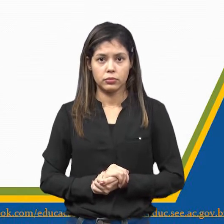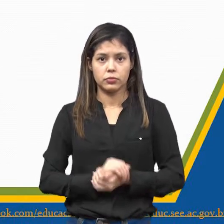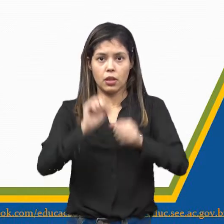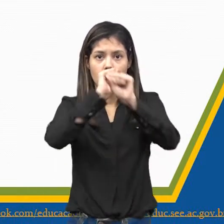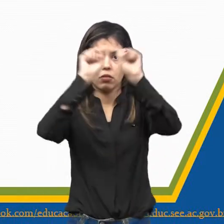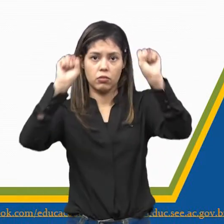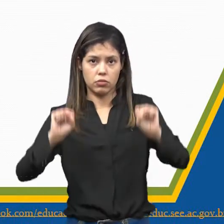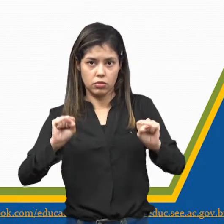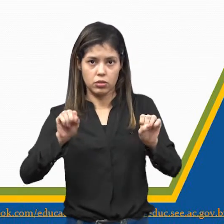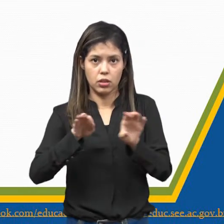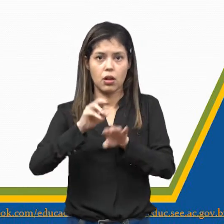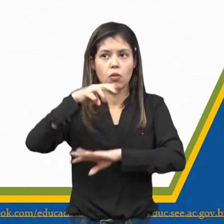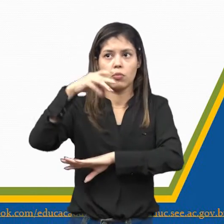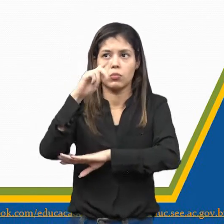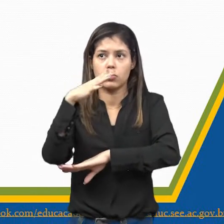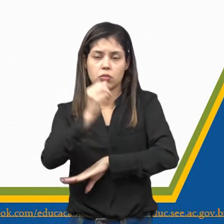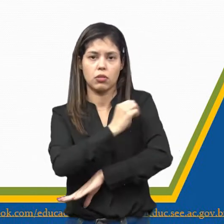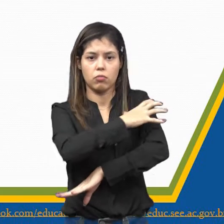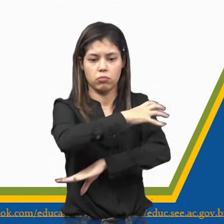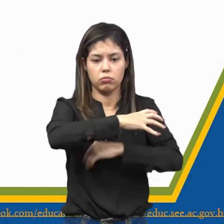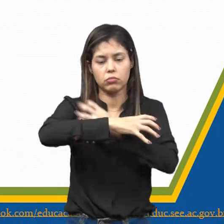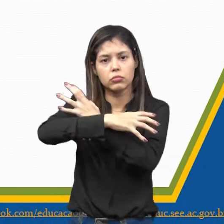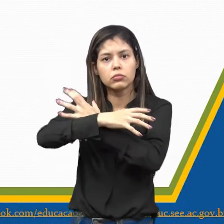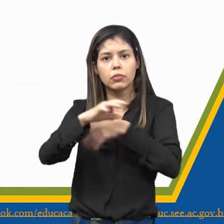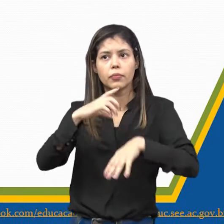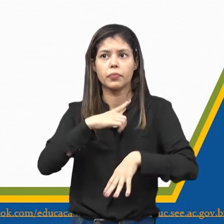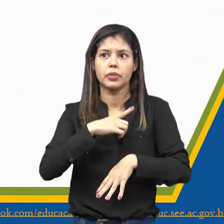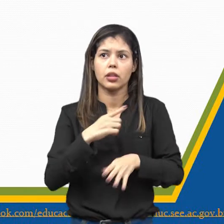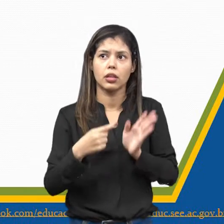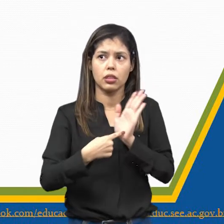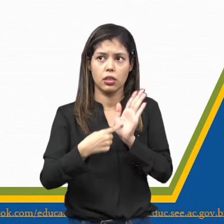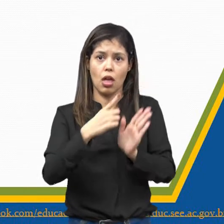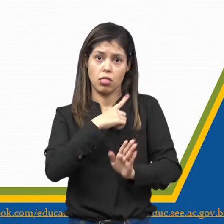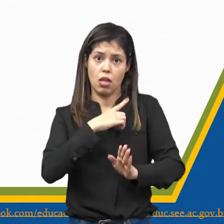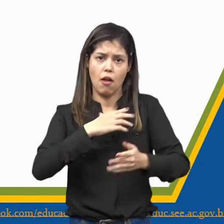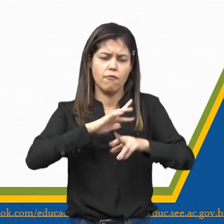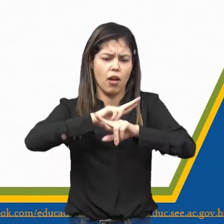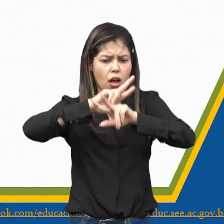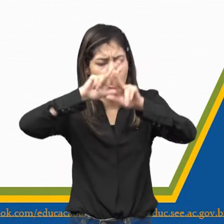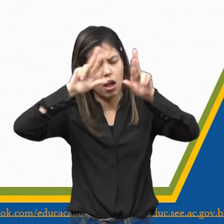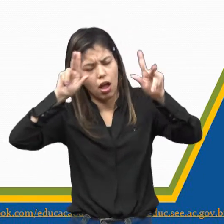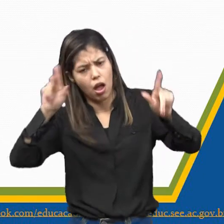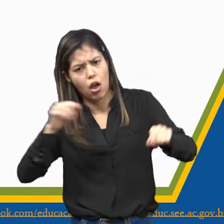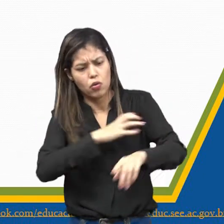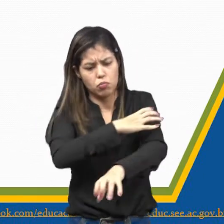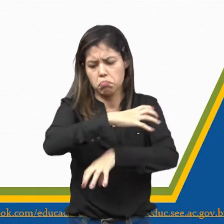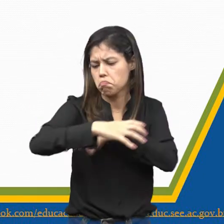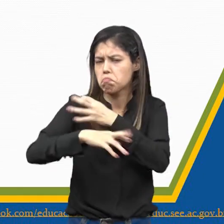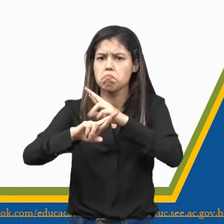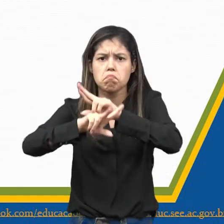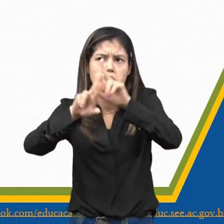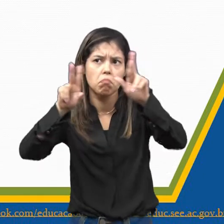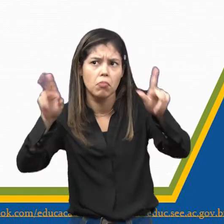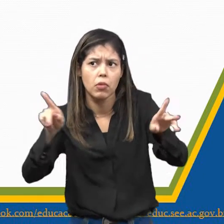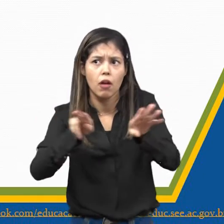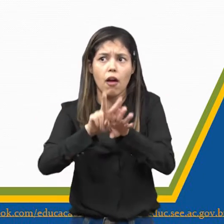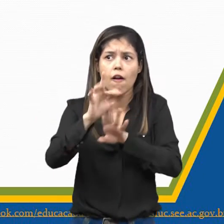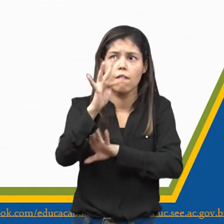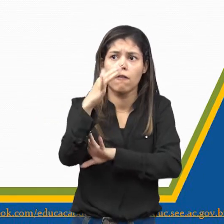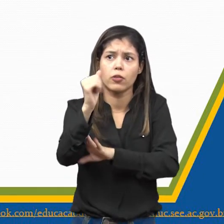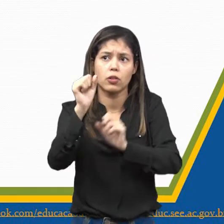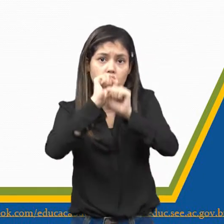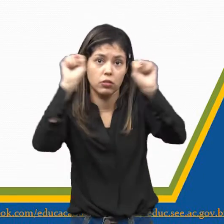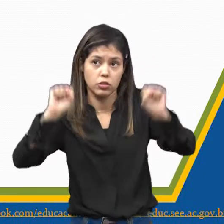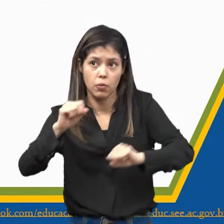E o sistema muscular. O sistema muscular ele é composto pelos diversos músculos do corpo humano. As várias funções do